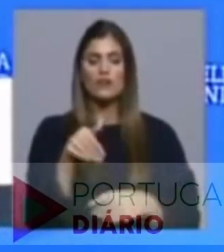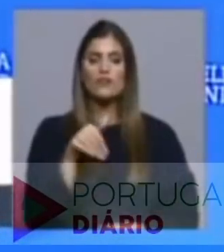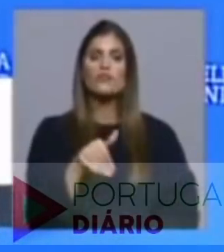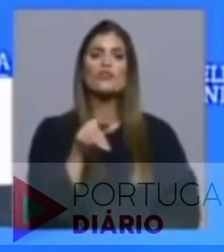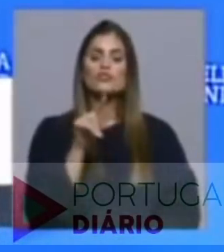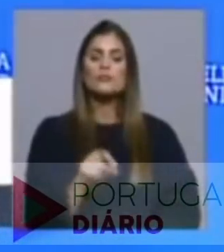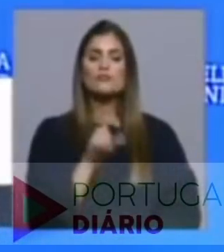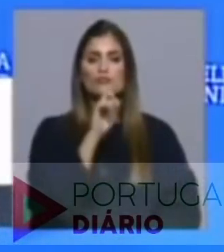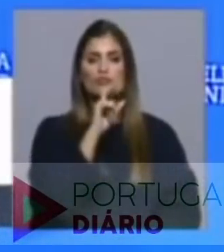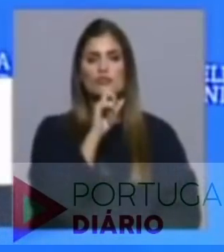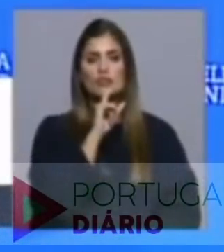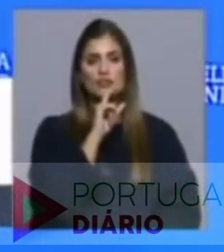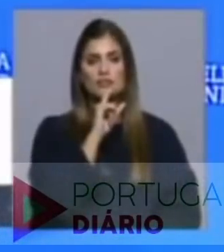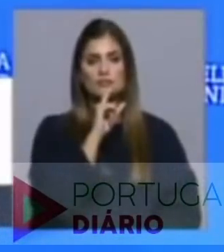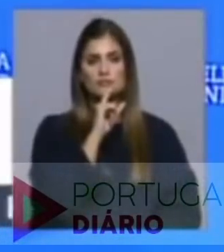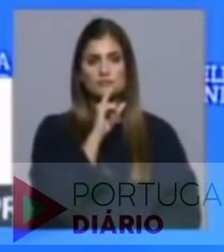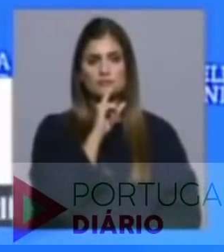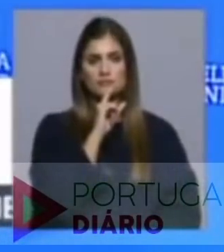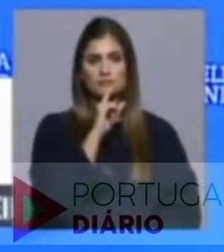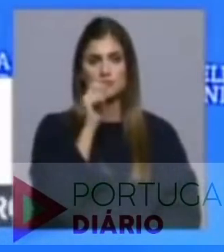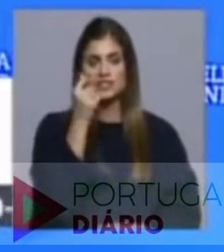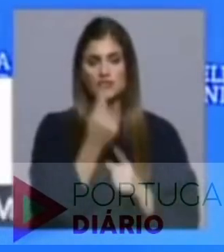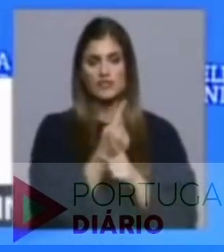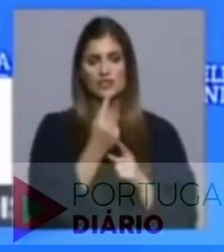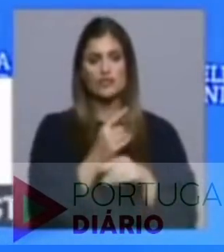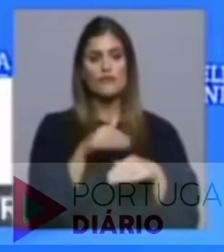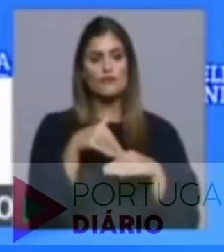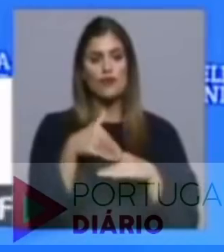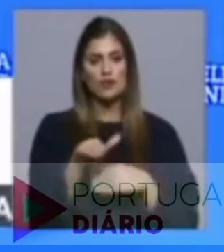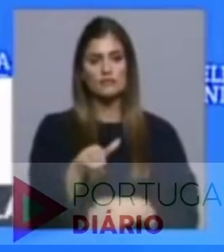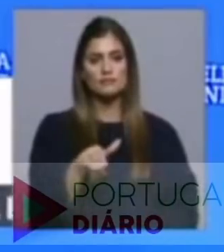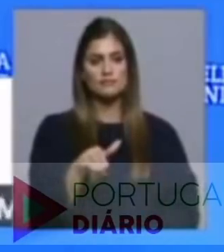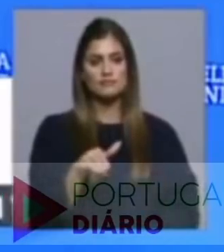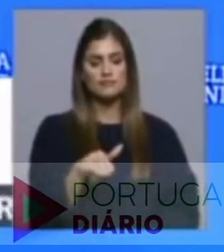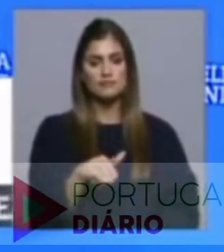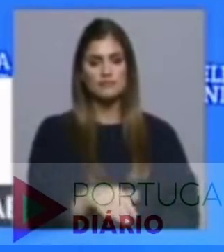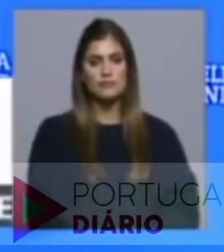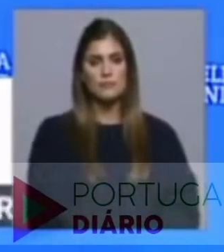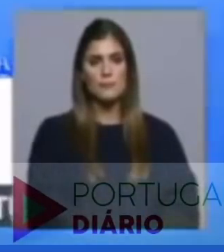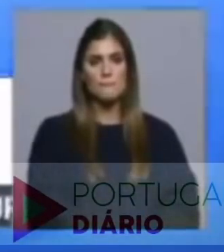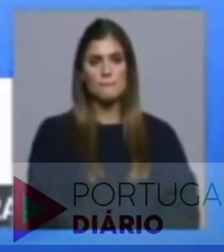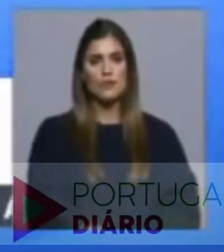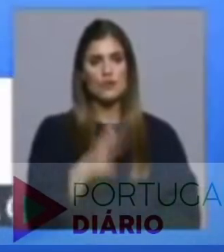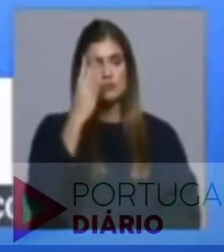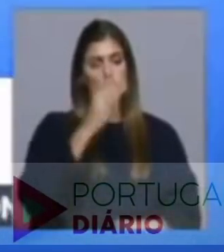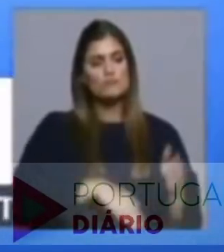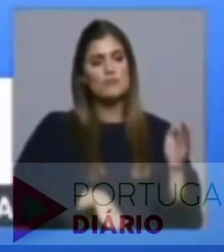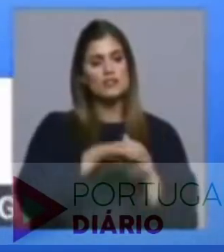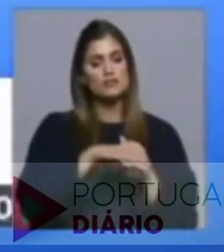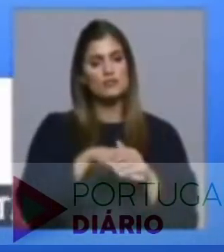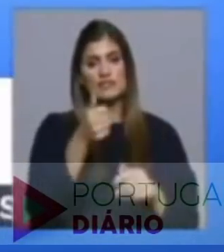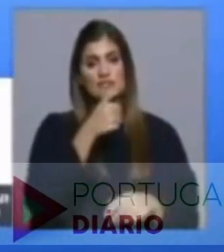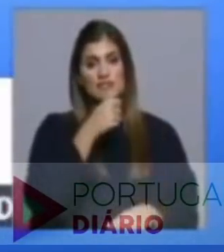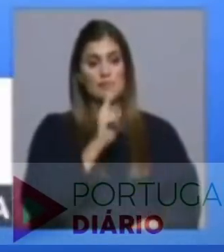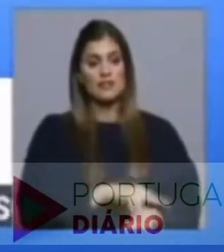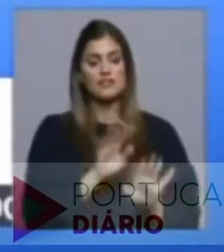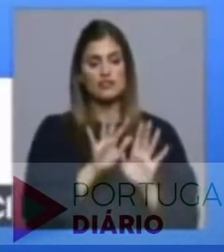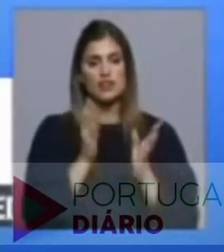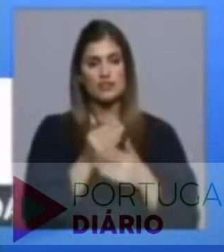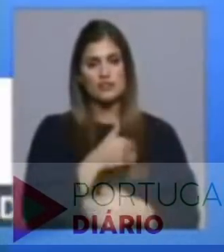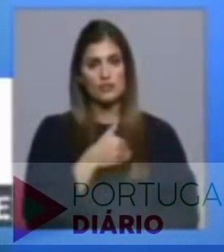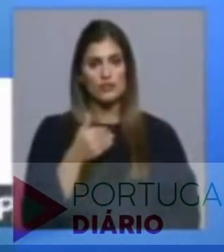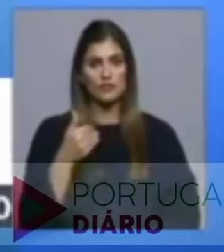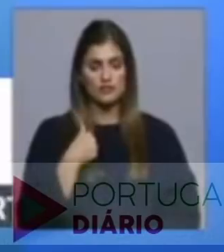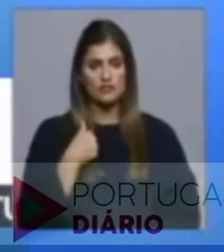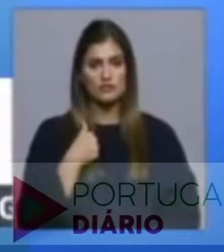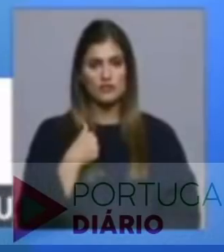ser possíveis eventos no exterior, sujeitos à lotação definida pela Direção-Geral de Saúde,